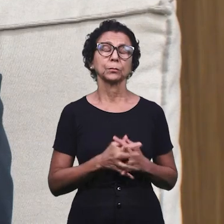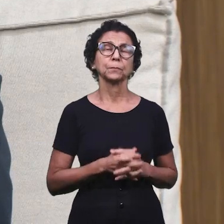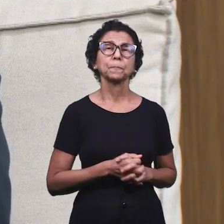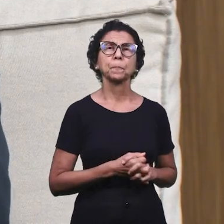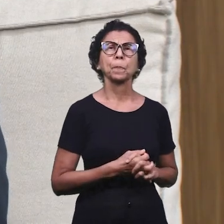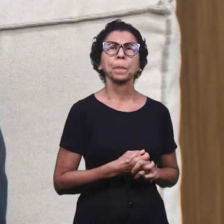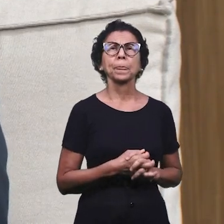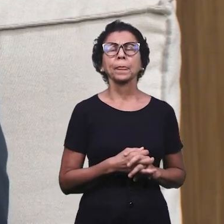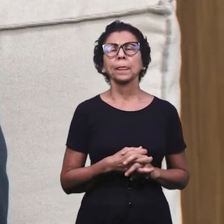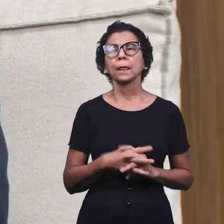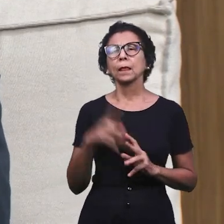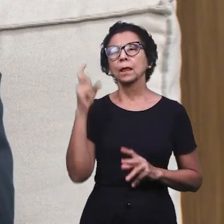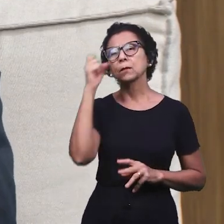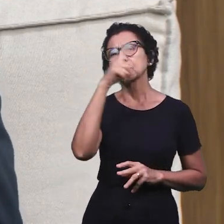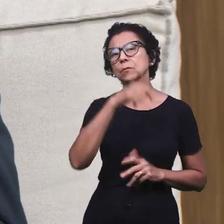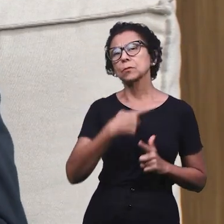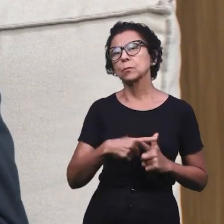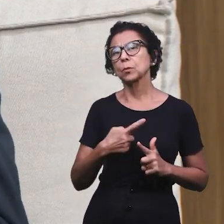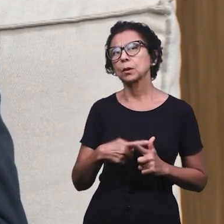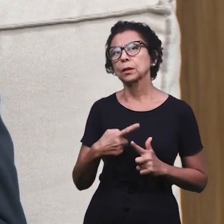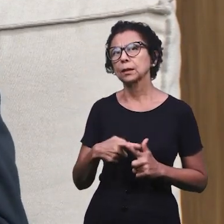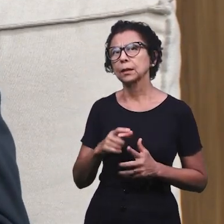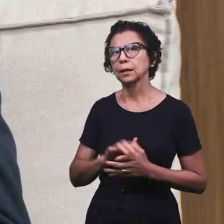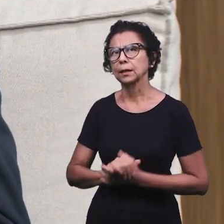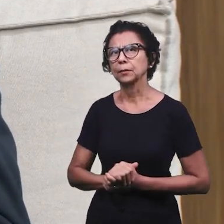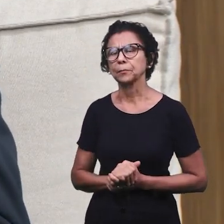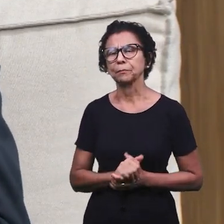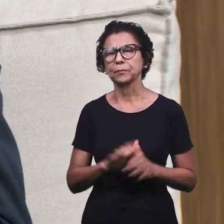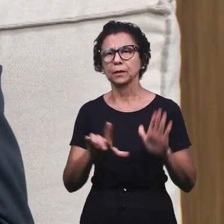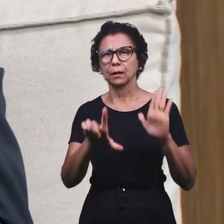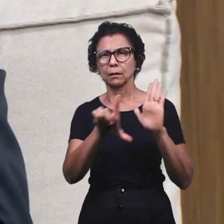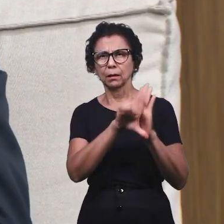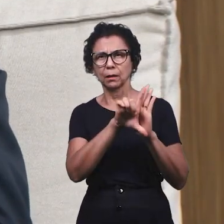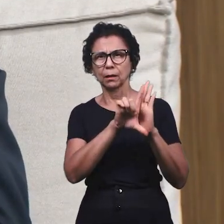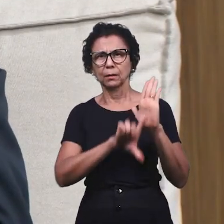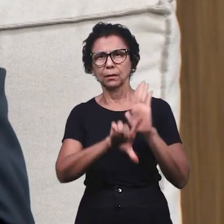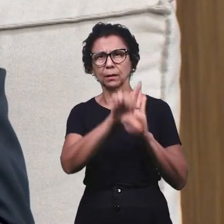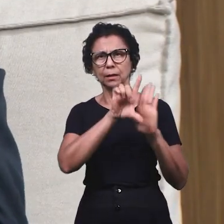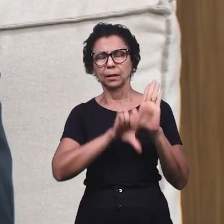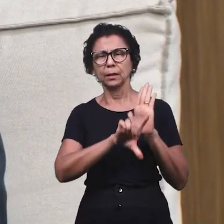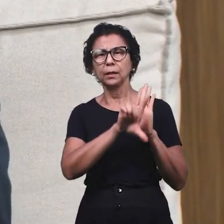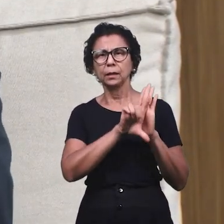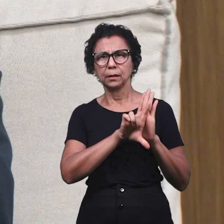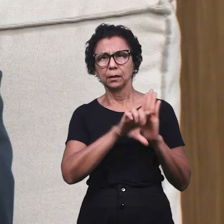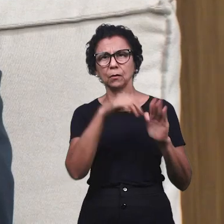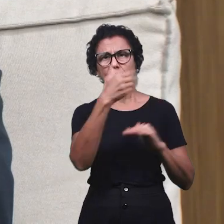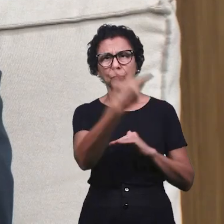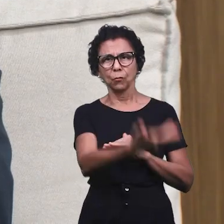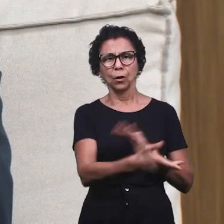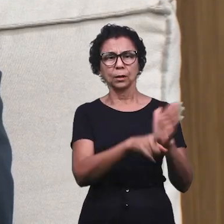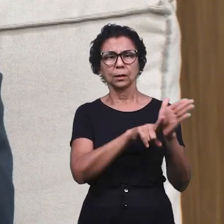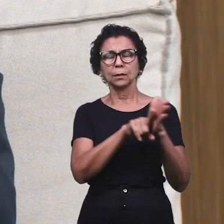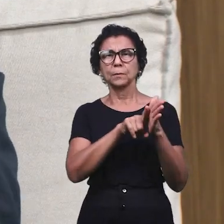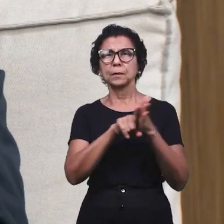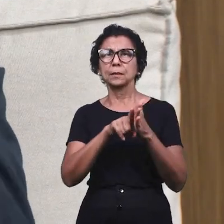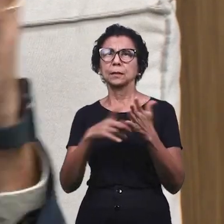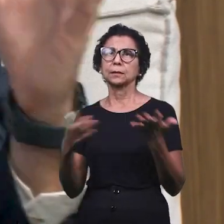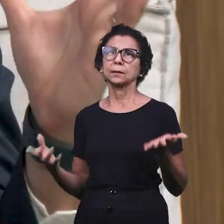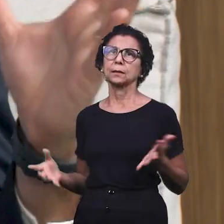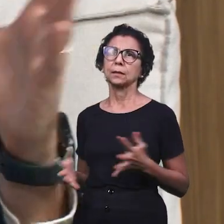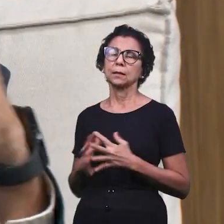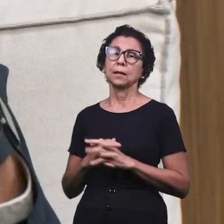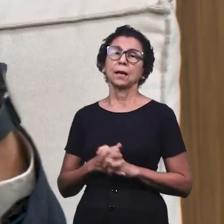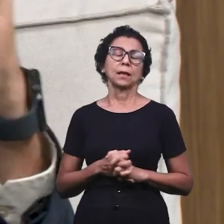E por que é complexo? Porque o órgão legislador lá, o órgão que fiscaliza, ele pensa o seguinte, eu estou